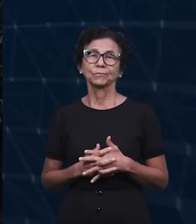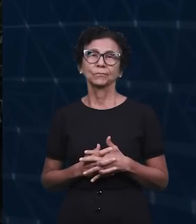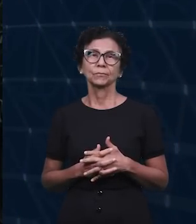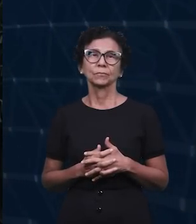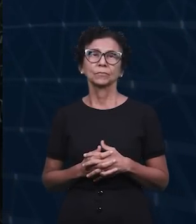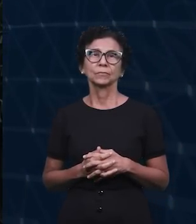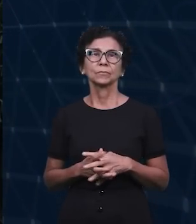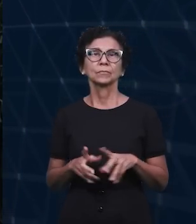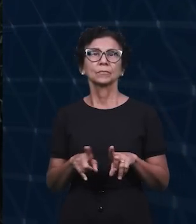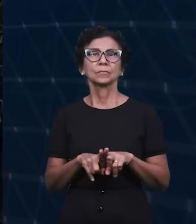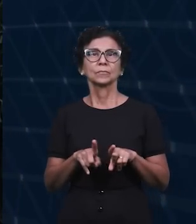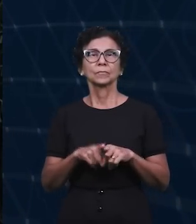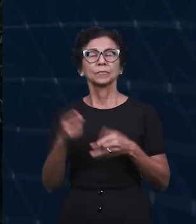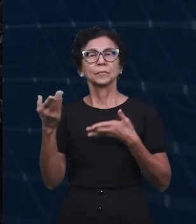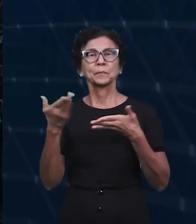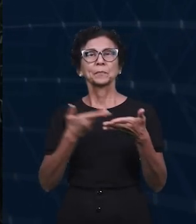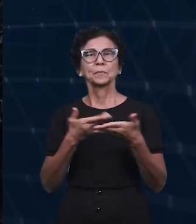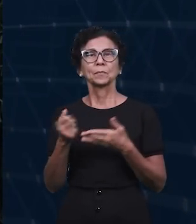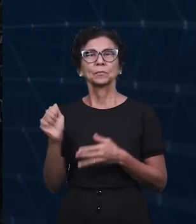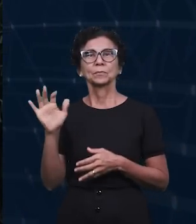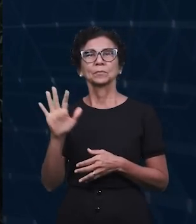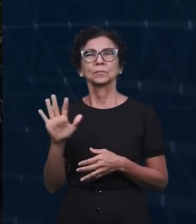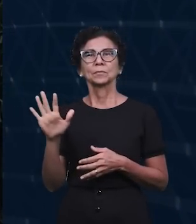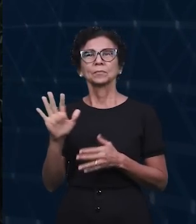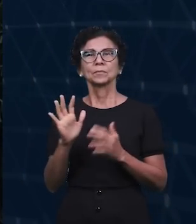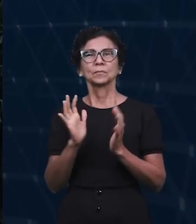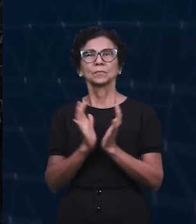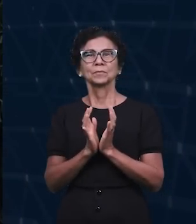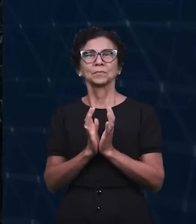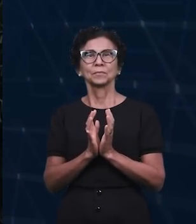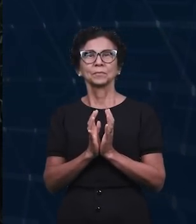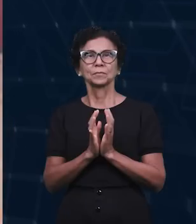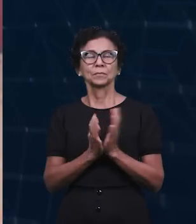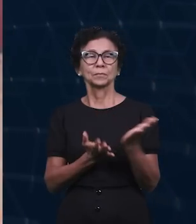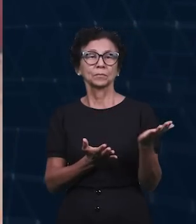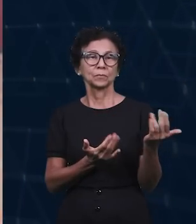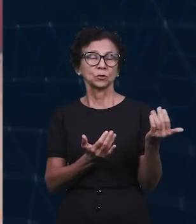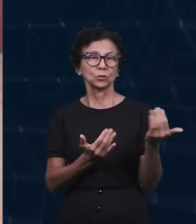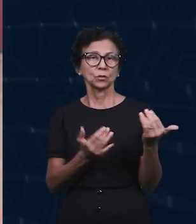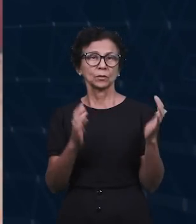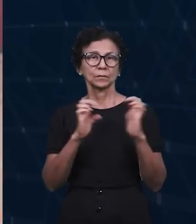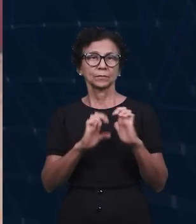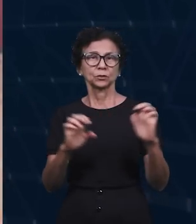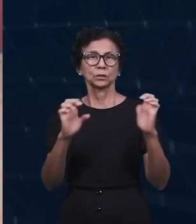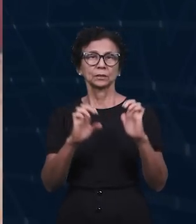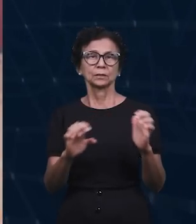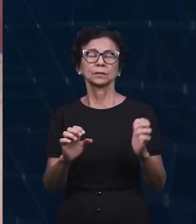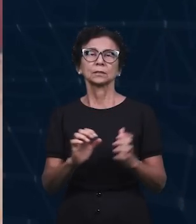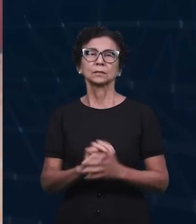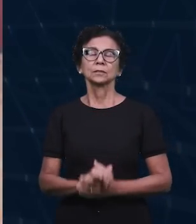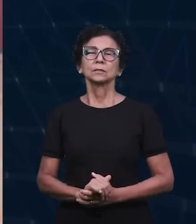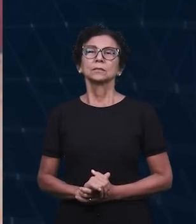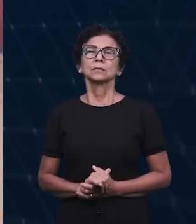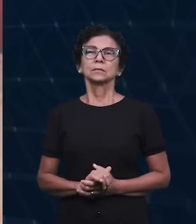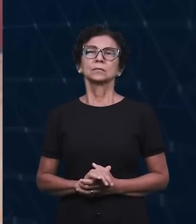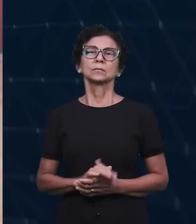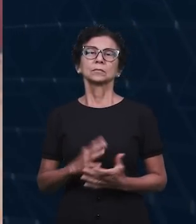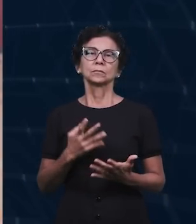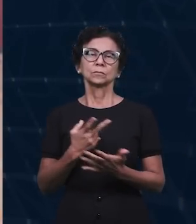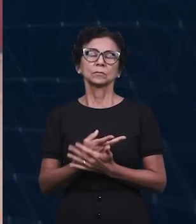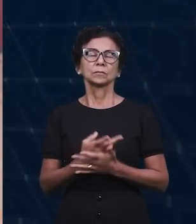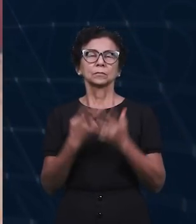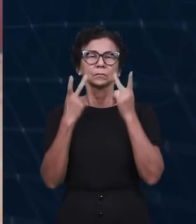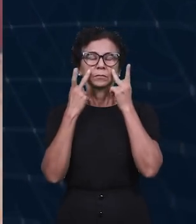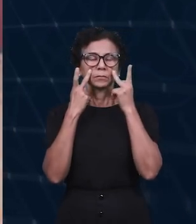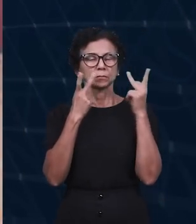nossa participação, nós compartilhamos com os irmãos imagens de uma caravana do Evangelho Sem Fronteiras da micro-região da Ceilândia, onde foram